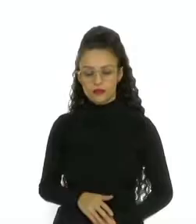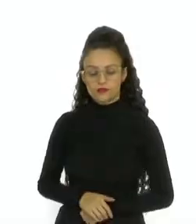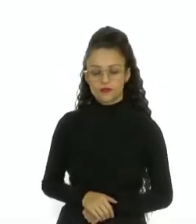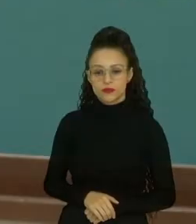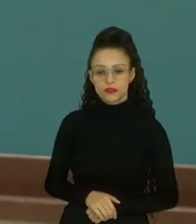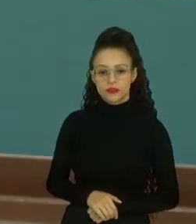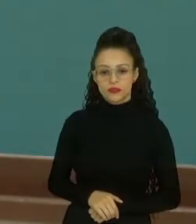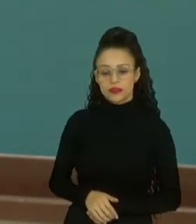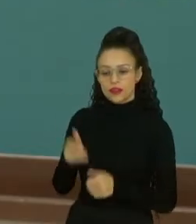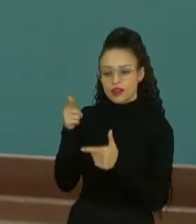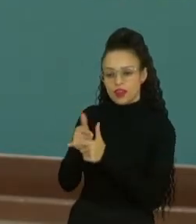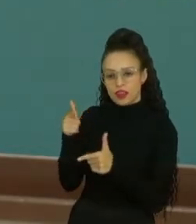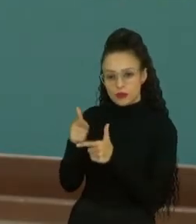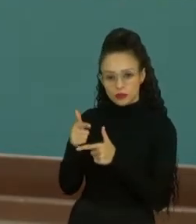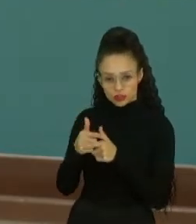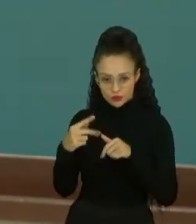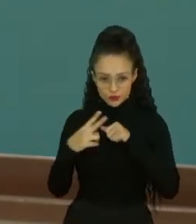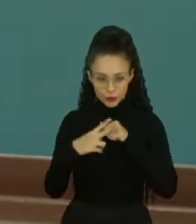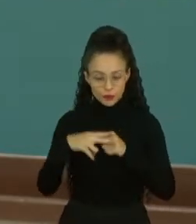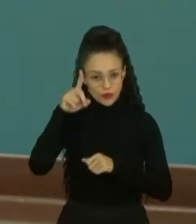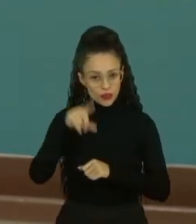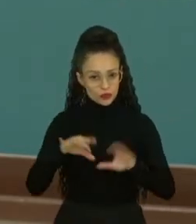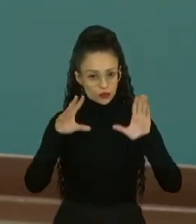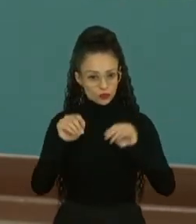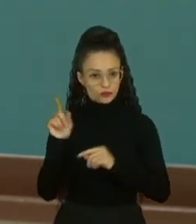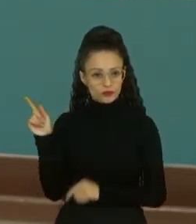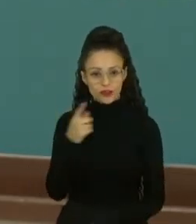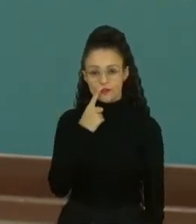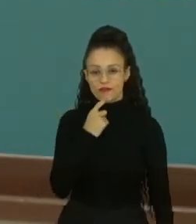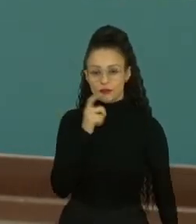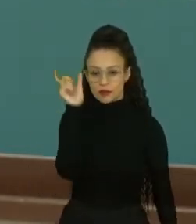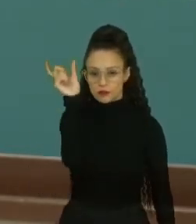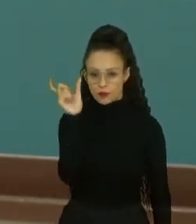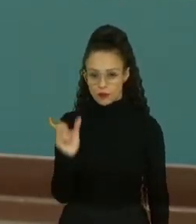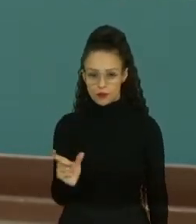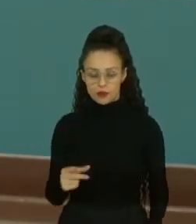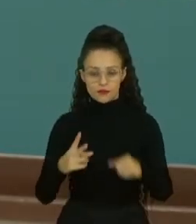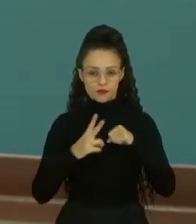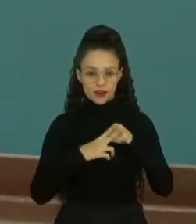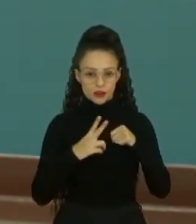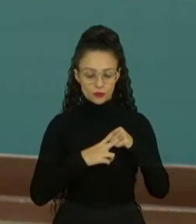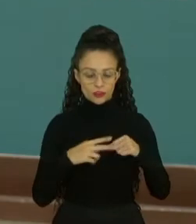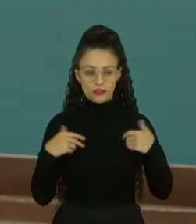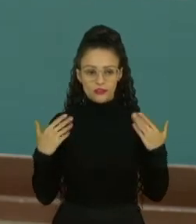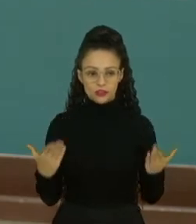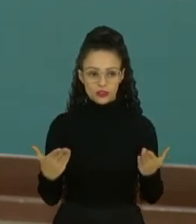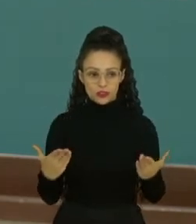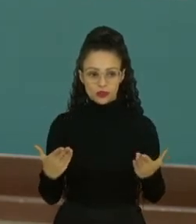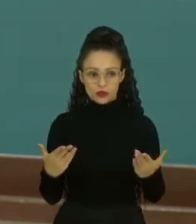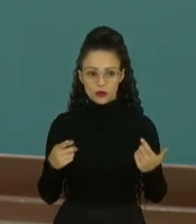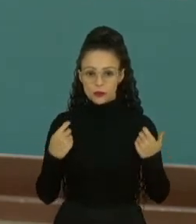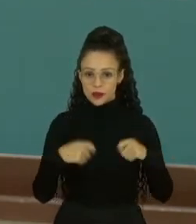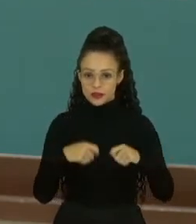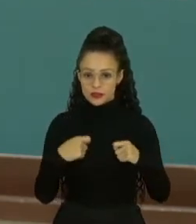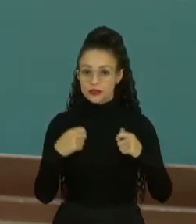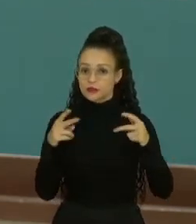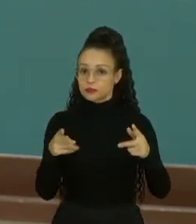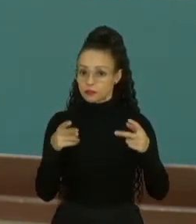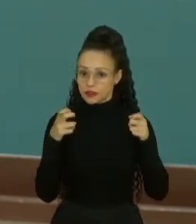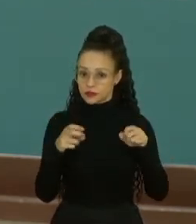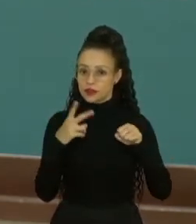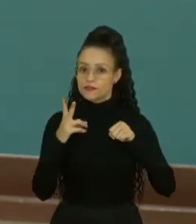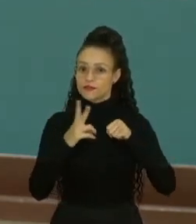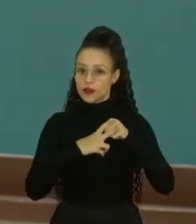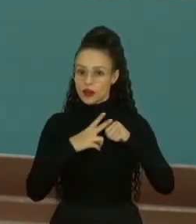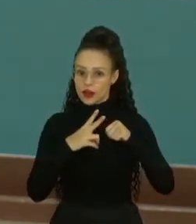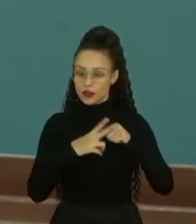Então todos esses verbos aqui apareceram no trecho mencionado. Então eu tenho que perceber, né, a